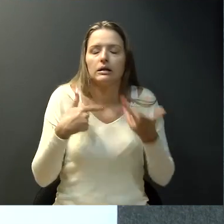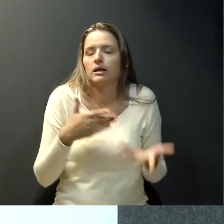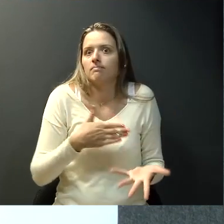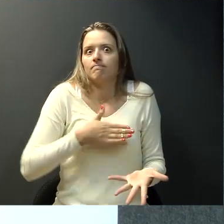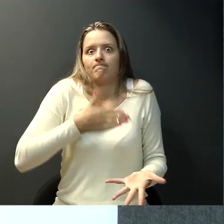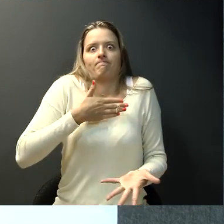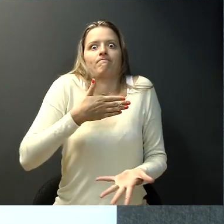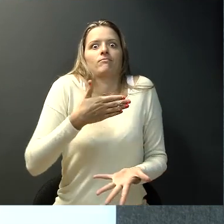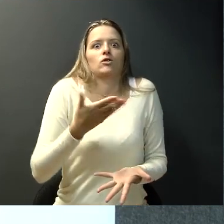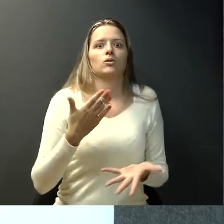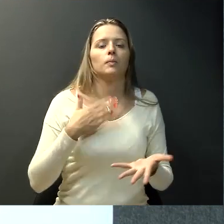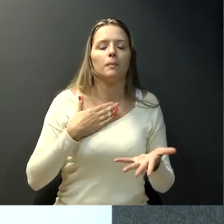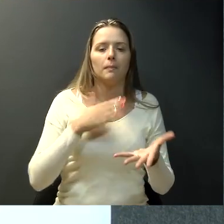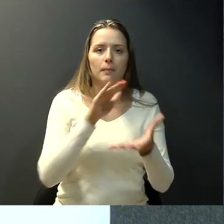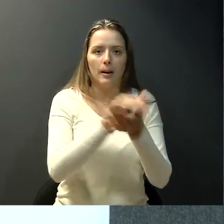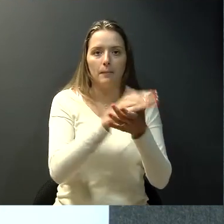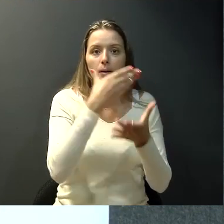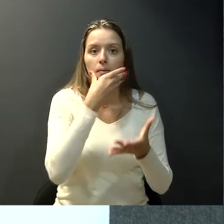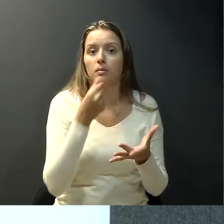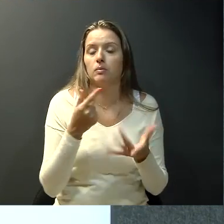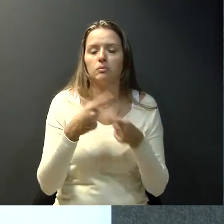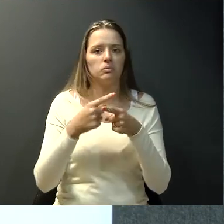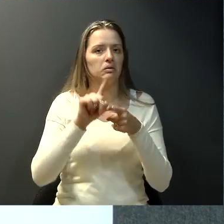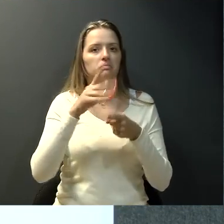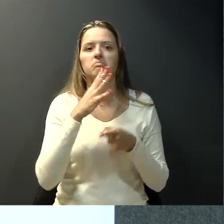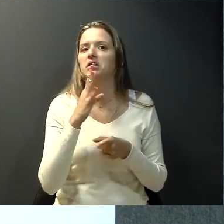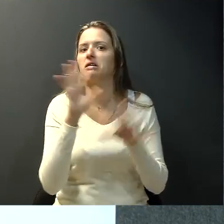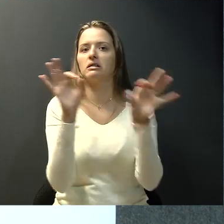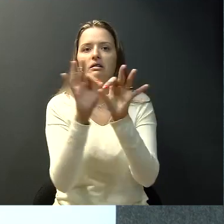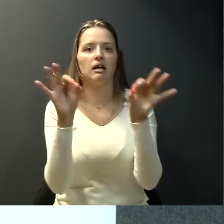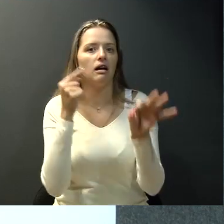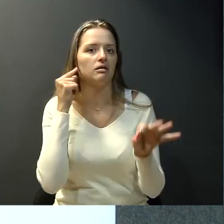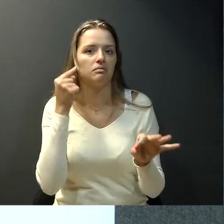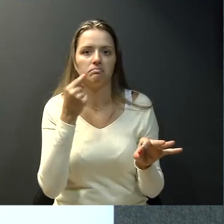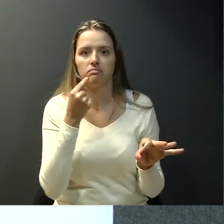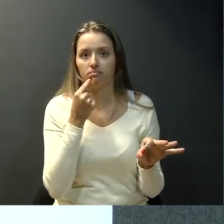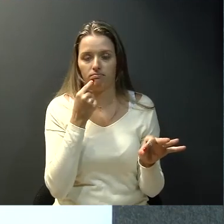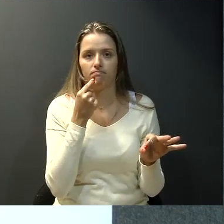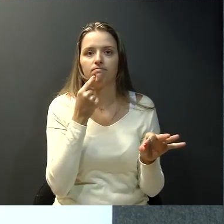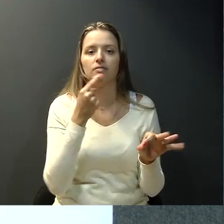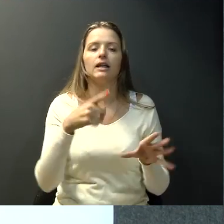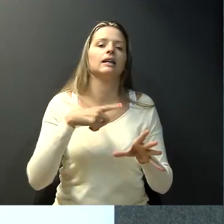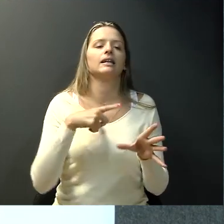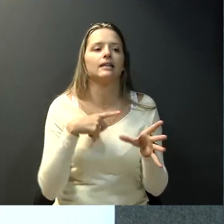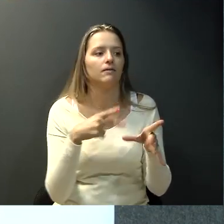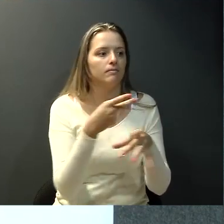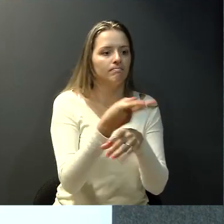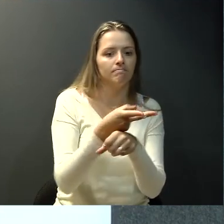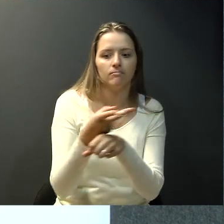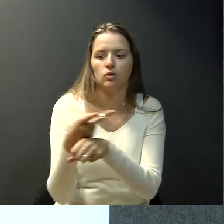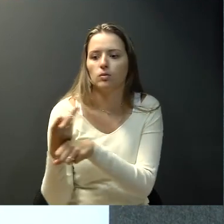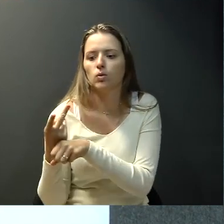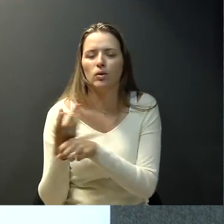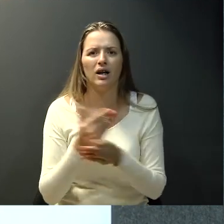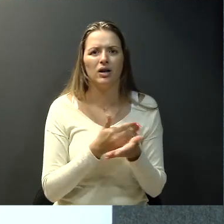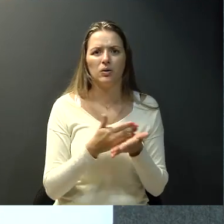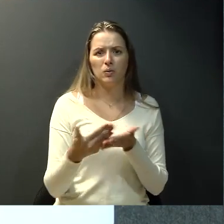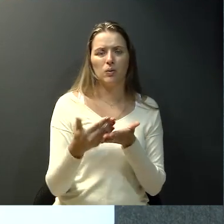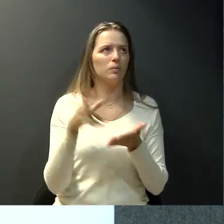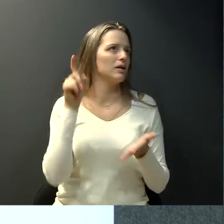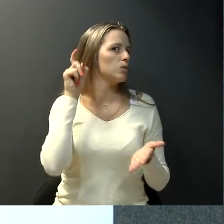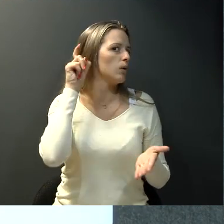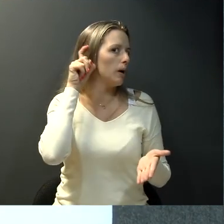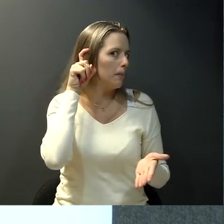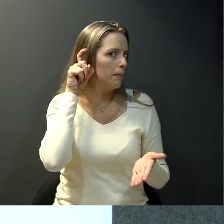um susto para mim e para meu marido, que a gente não sabia nada sobre a surdez. Tivemos que ir atrás, no começo era